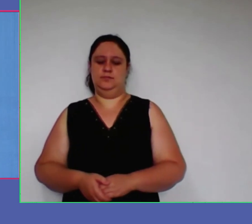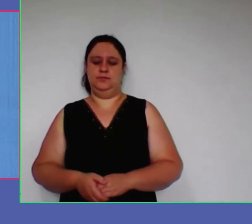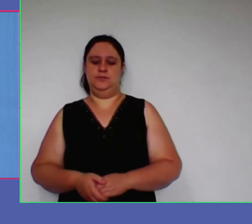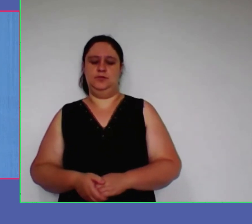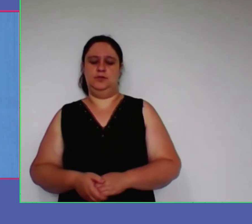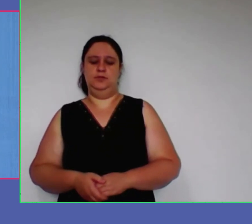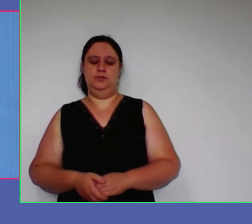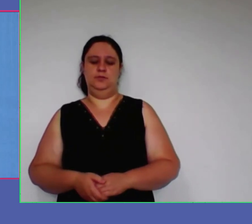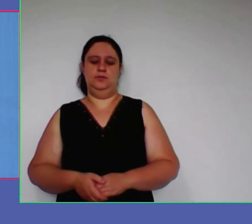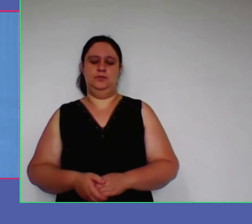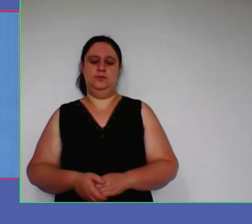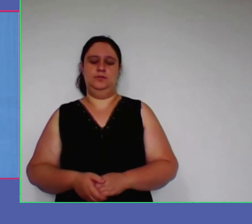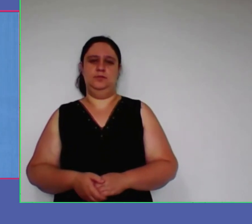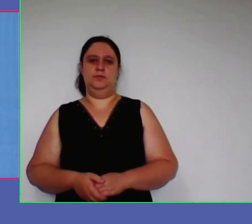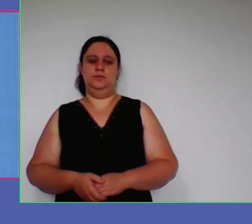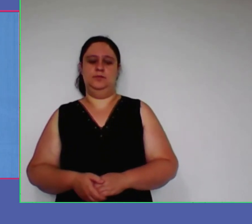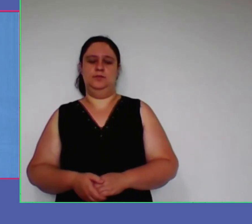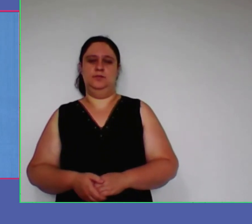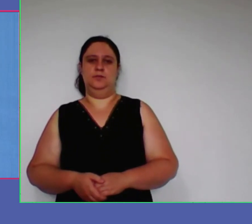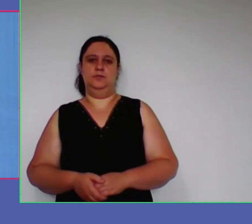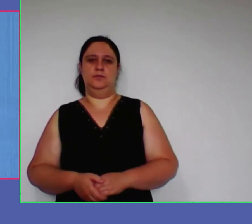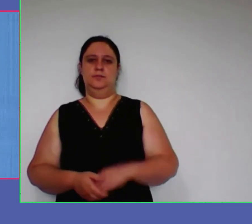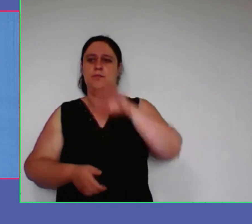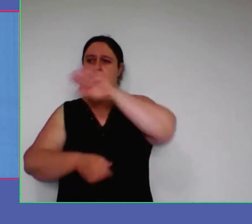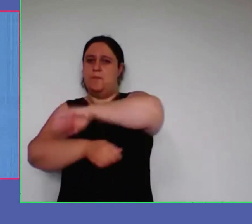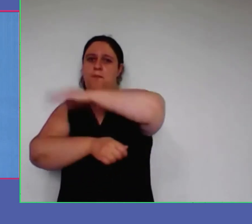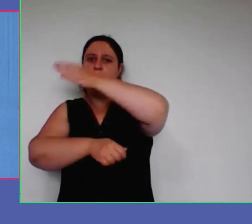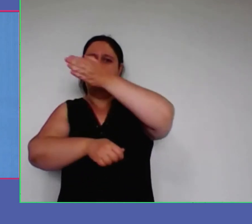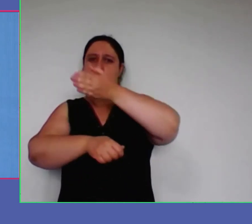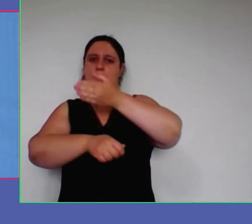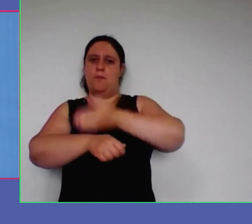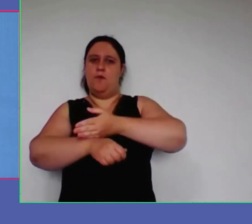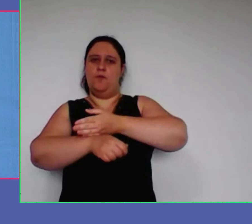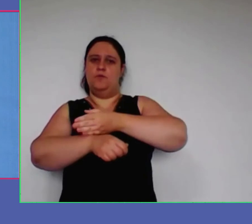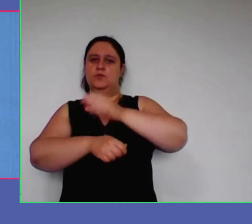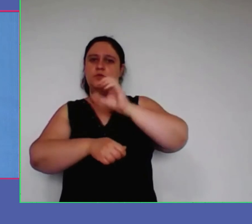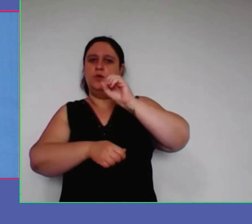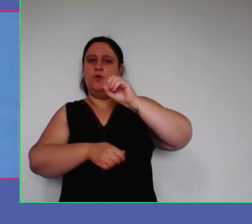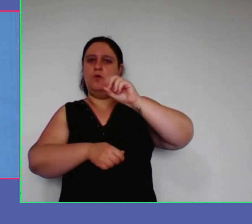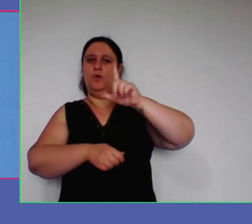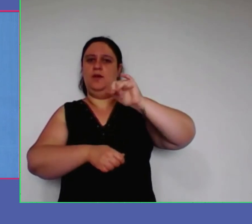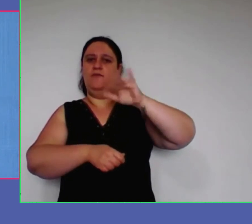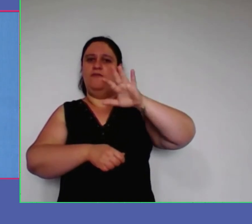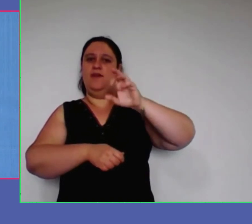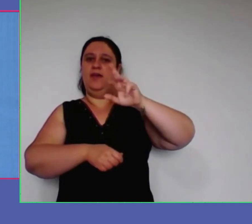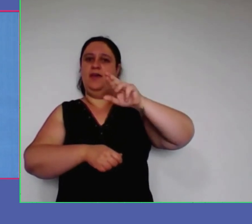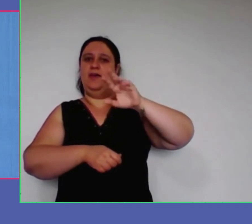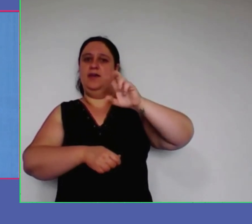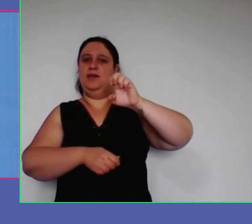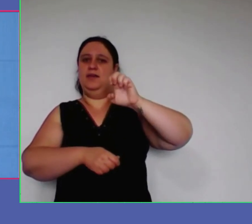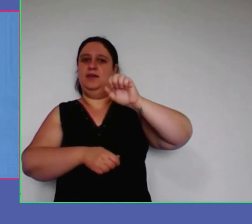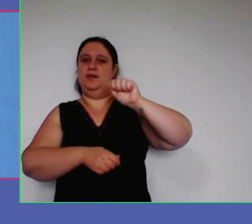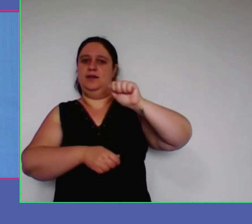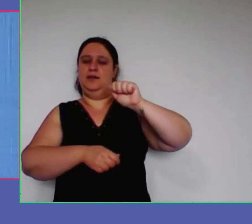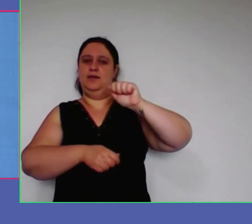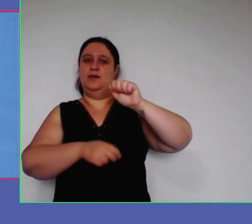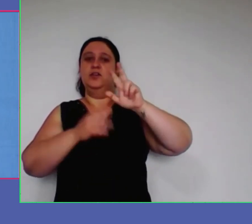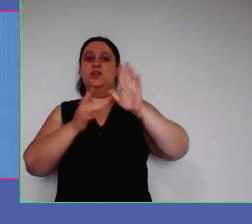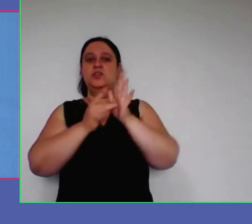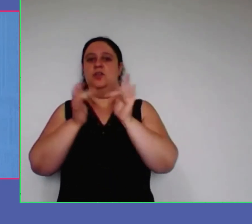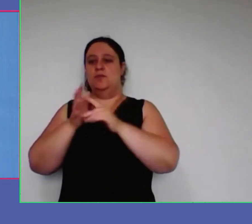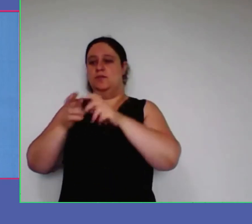No Monte das Oliveiras, achava-se Jesus assentado, quando se aproximaram dele os discípulos em particular, e lhe